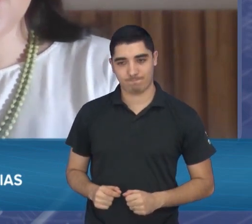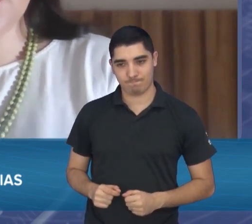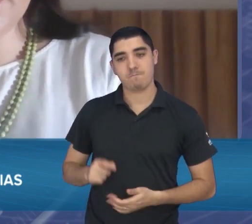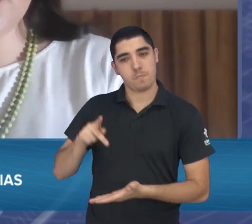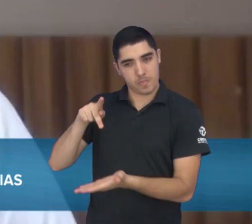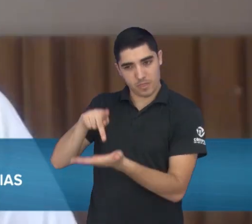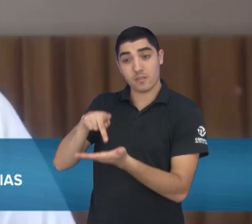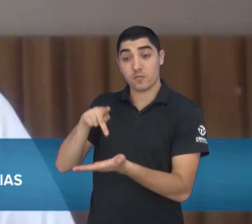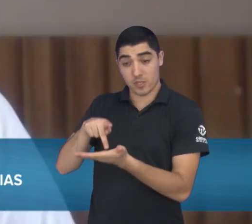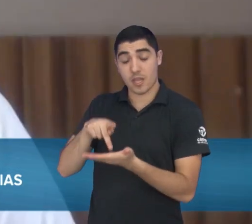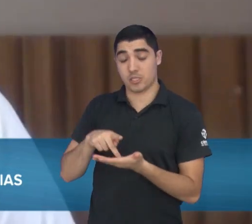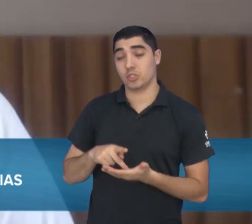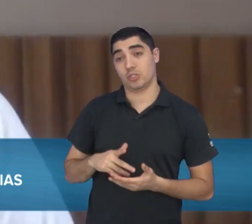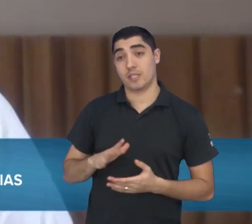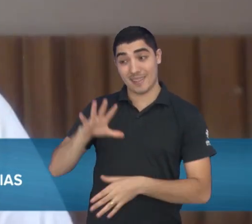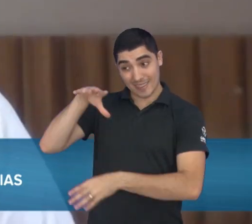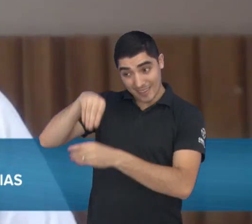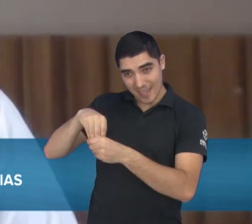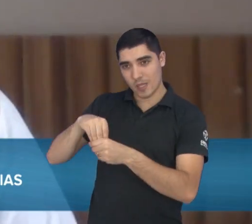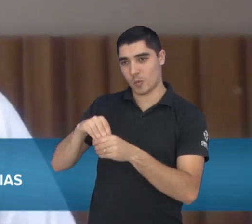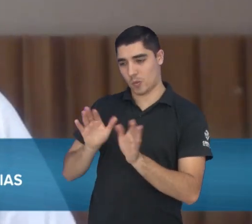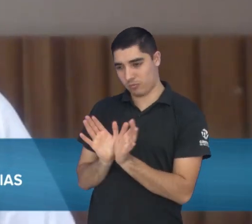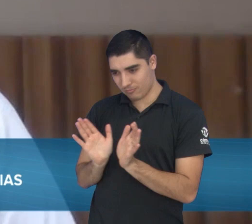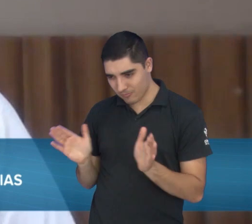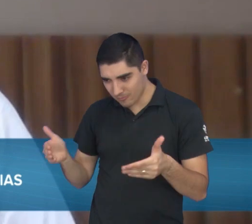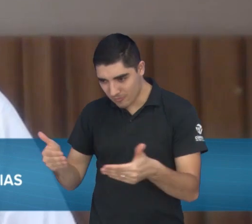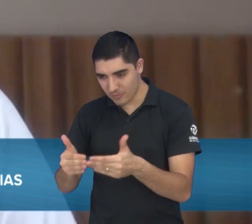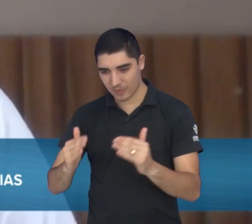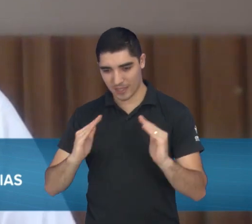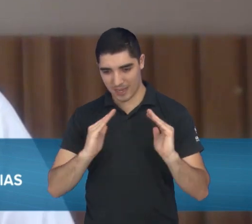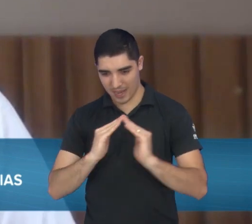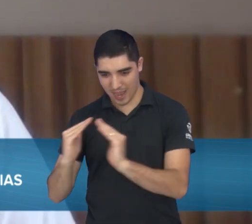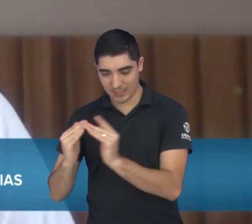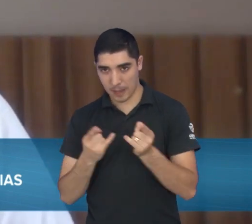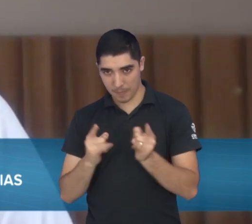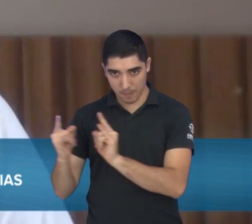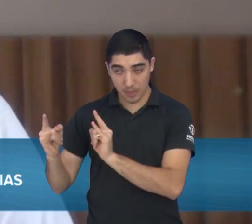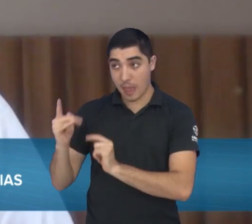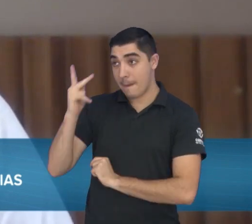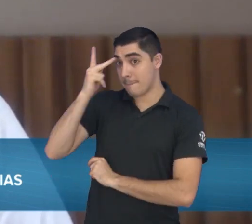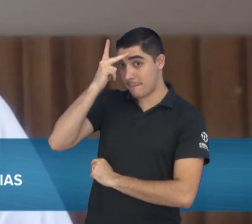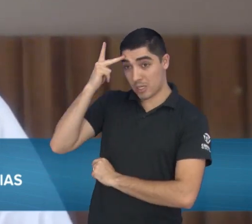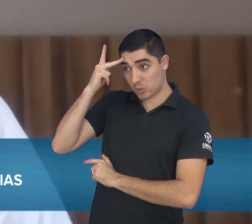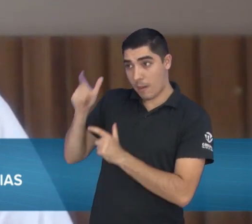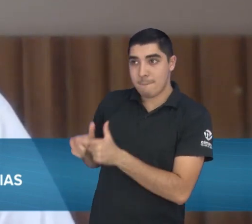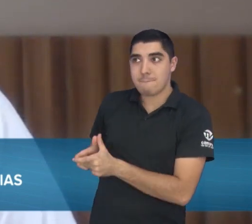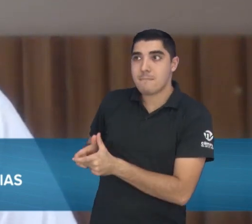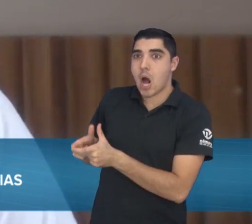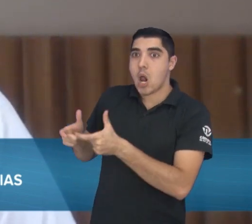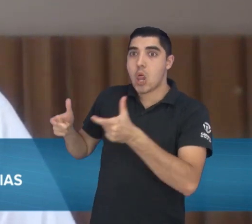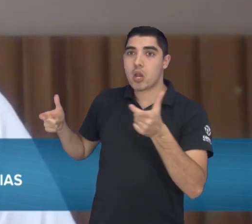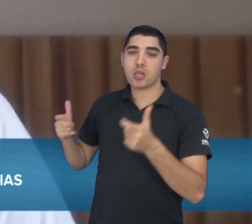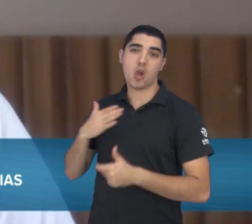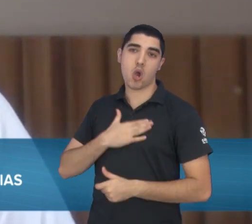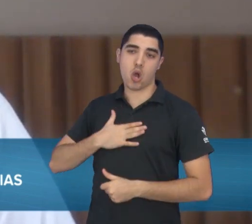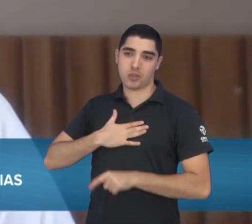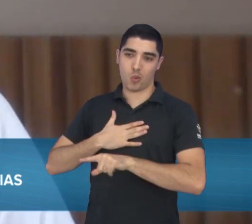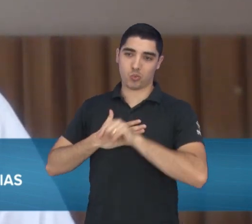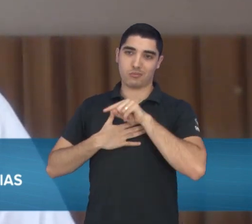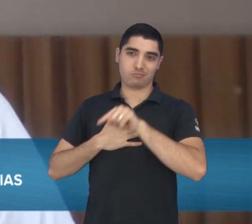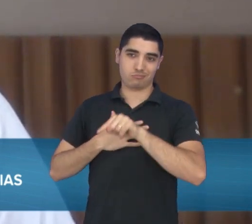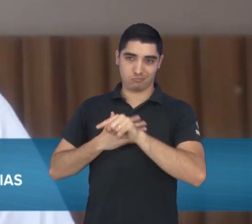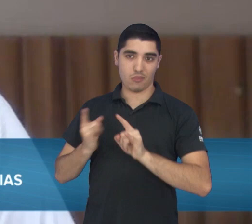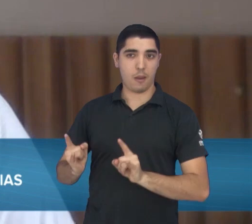Dani, a dinâmica de morar em condomínio é uma escolha feita pela grande maioria da população ultimamente, mas realmente é